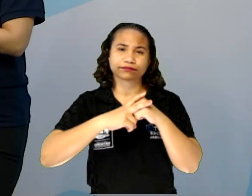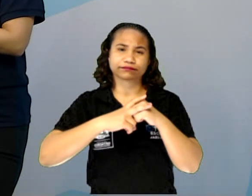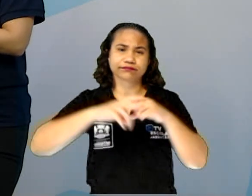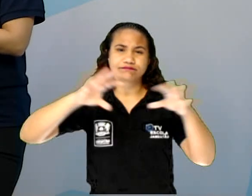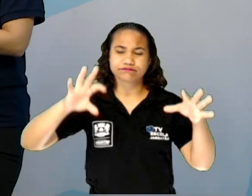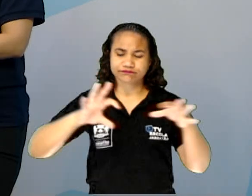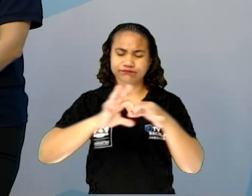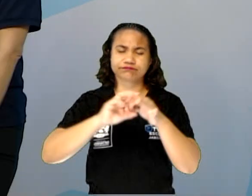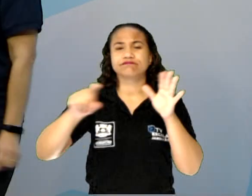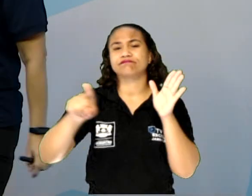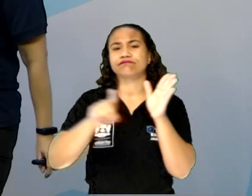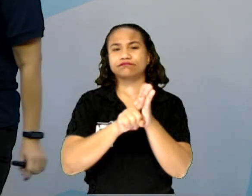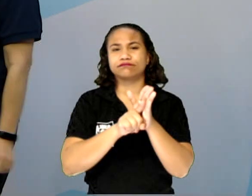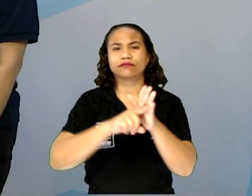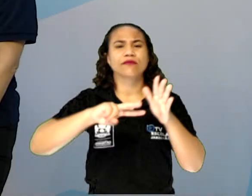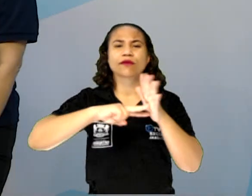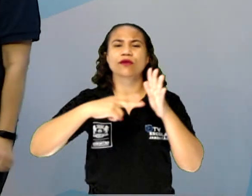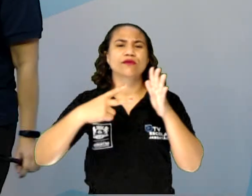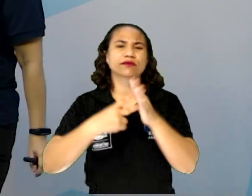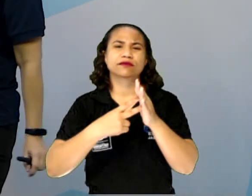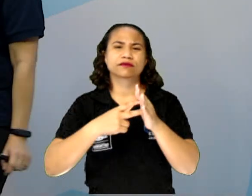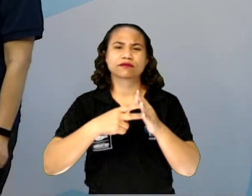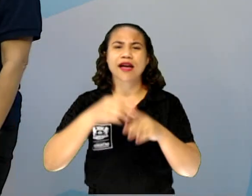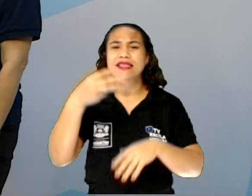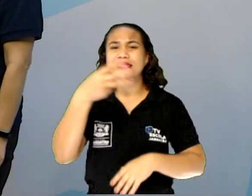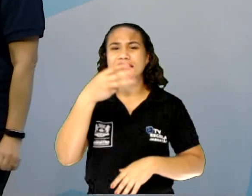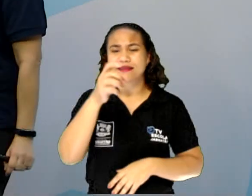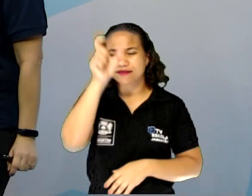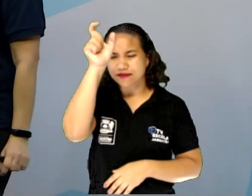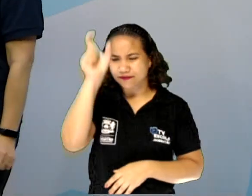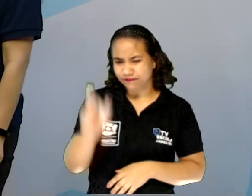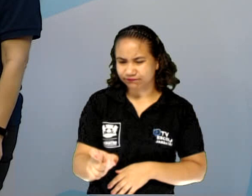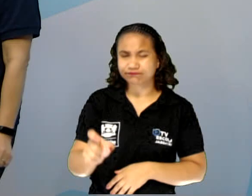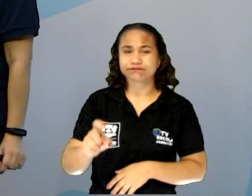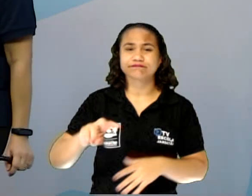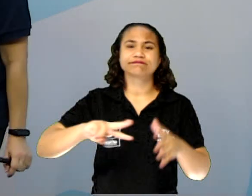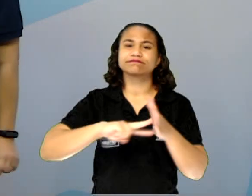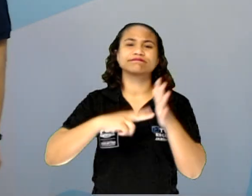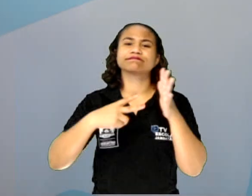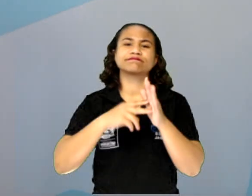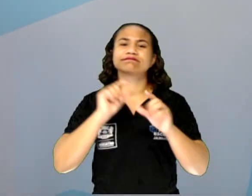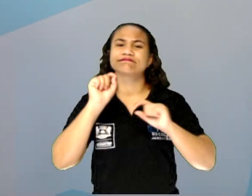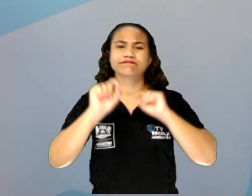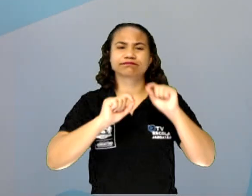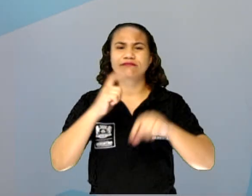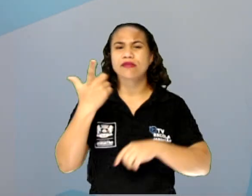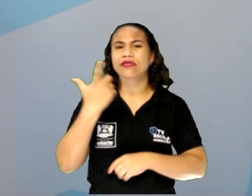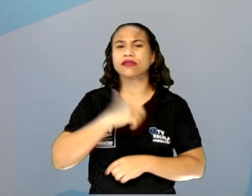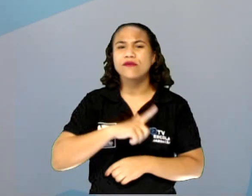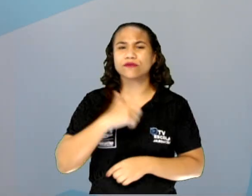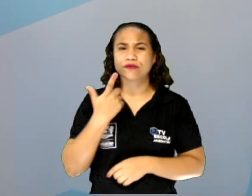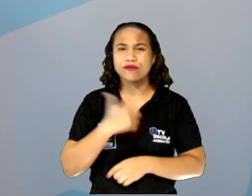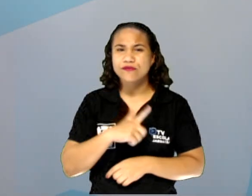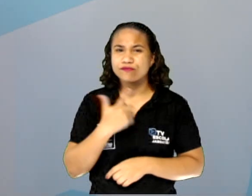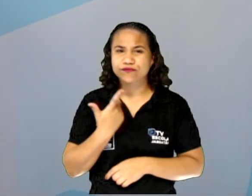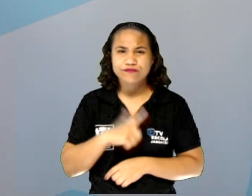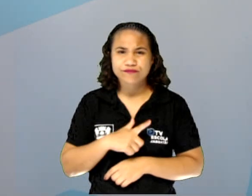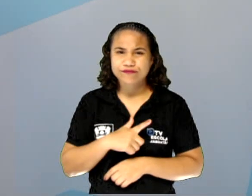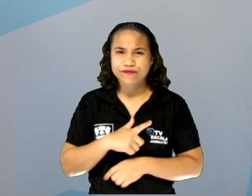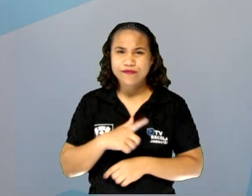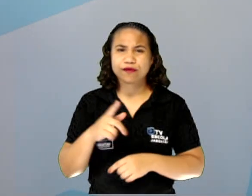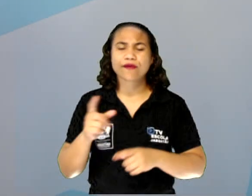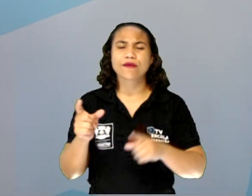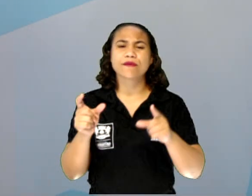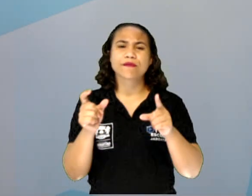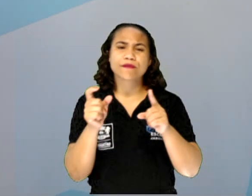a negação. O que foi que aconteceu nessa terceira coluna? A gente não tem o pronome I. Por